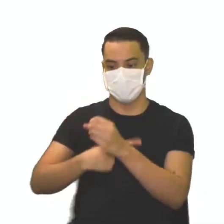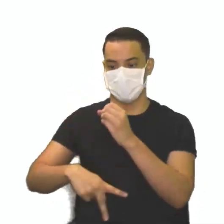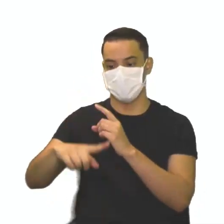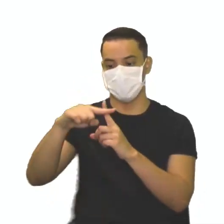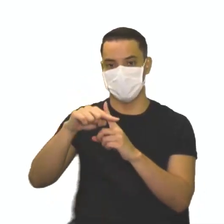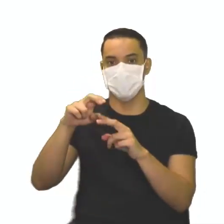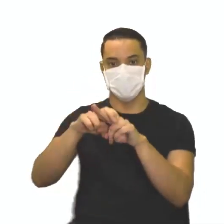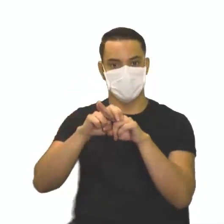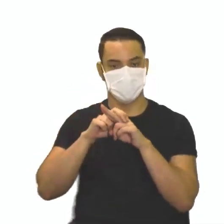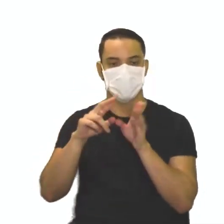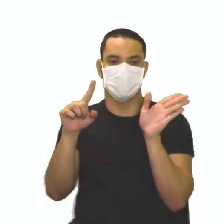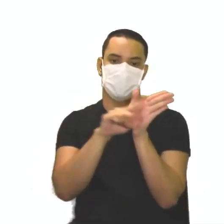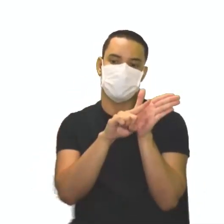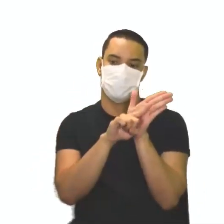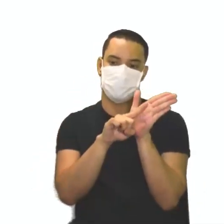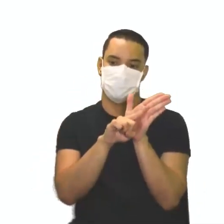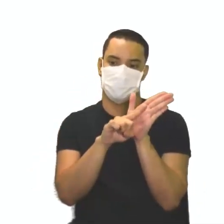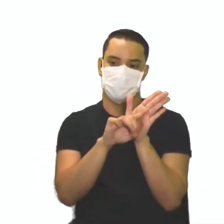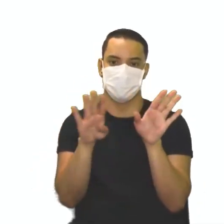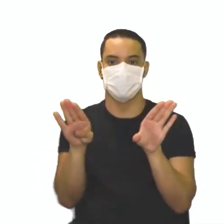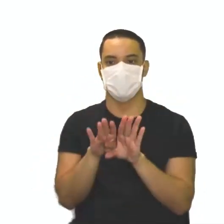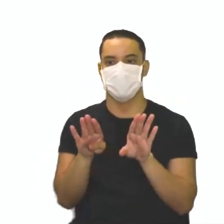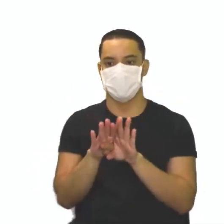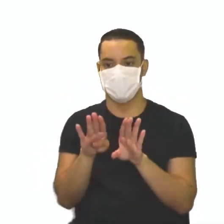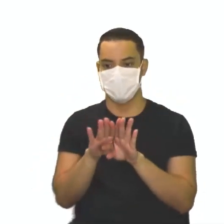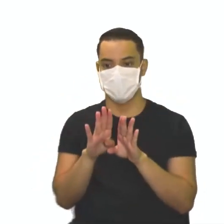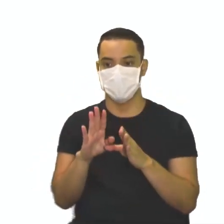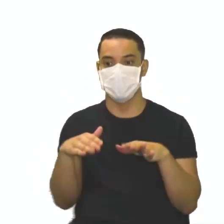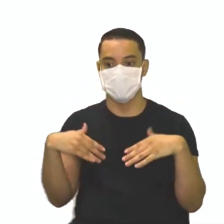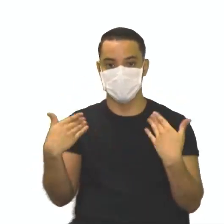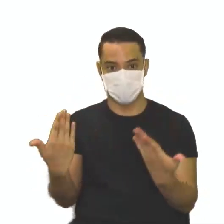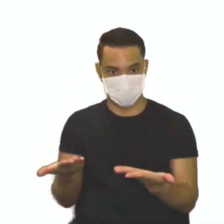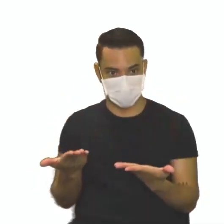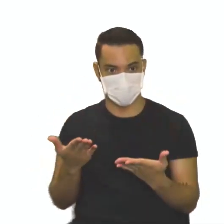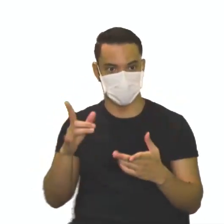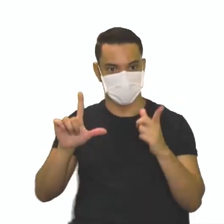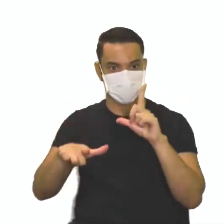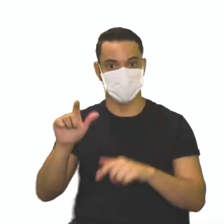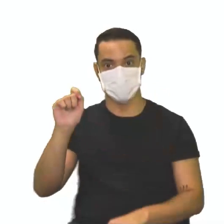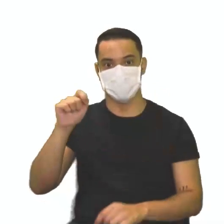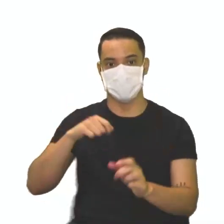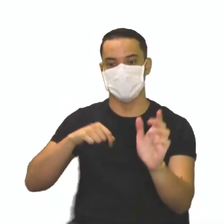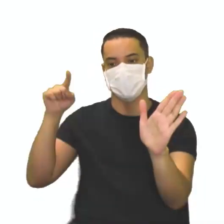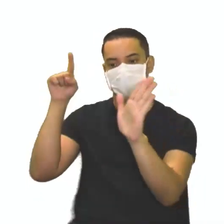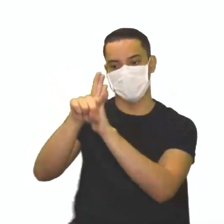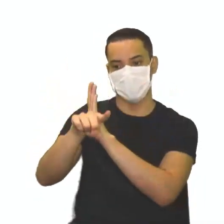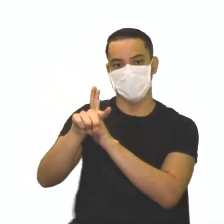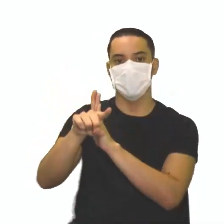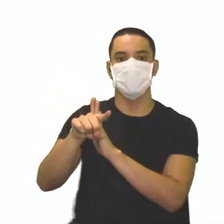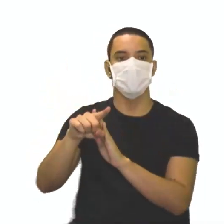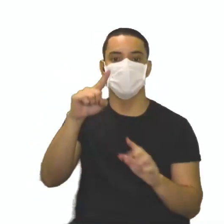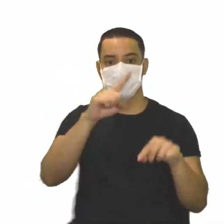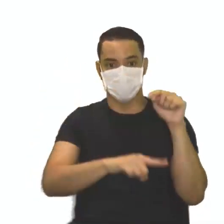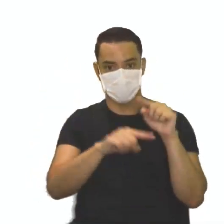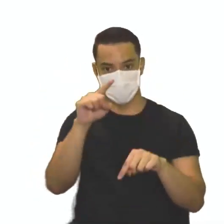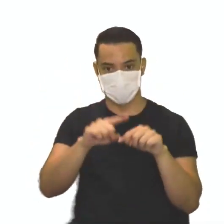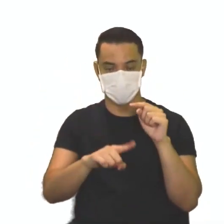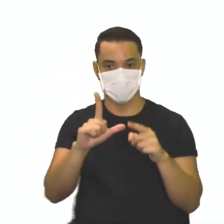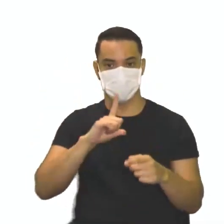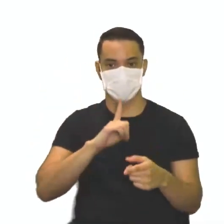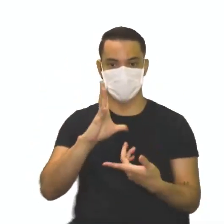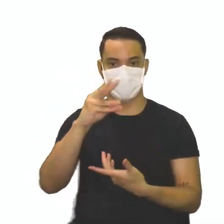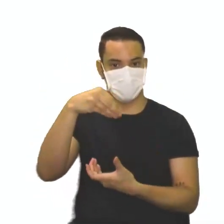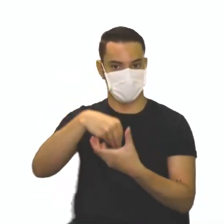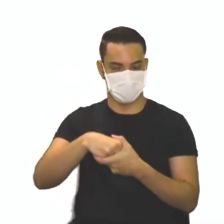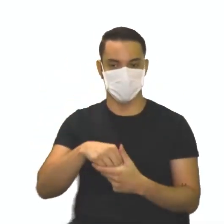estaria negativamente carregado. Bom, na letra A, ele faz a seguinte pergunta: o corpo possui carga